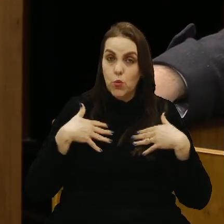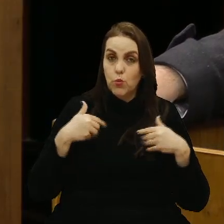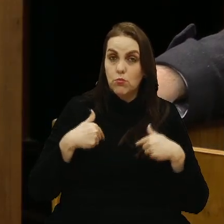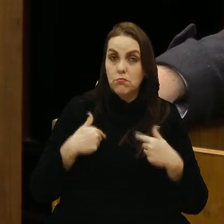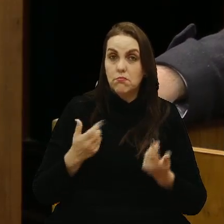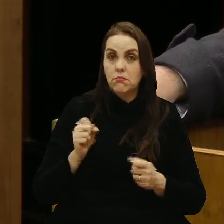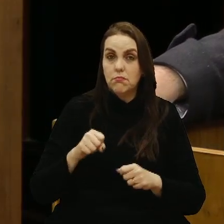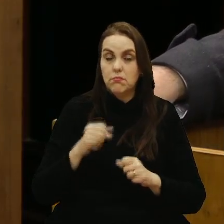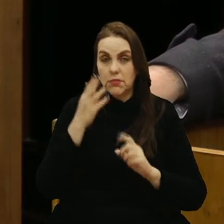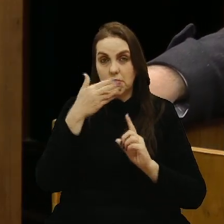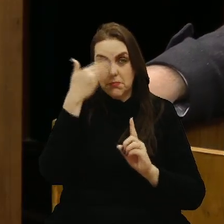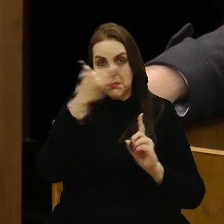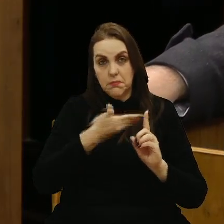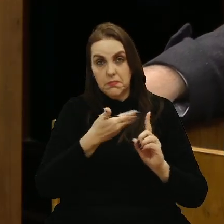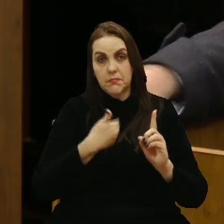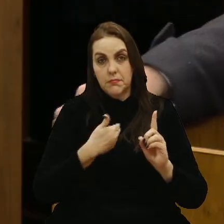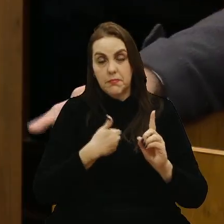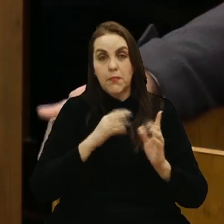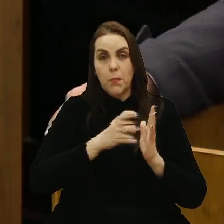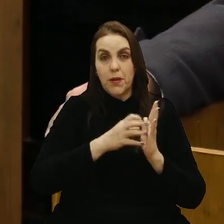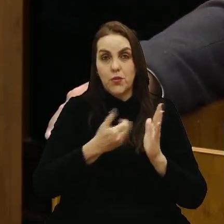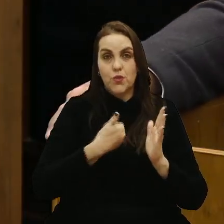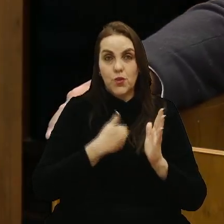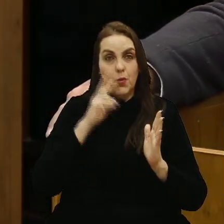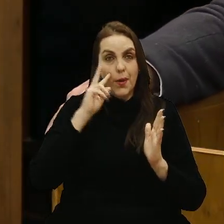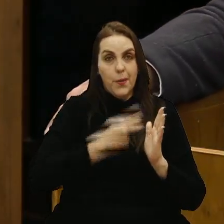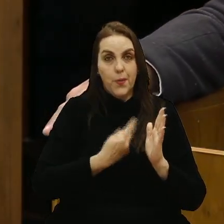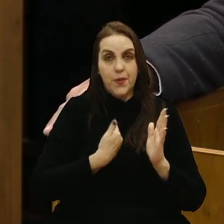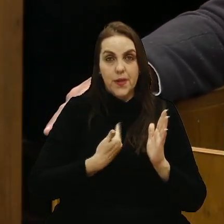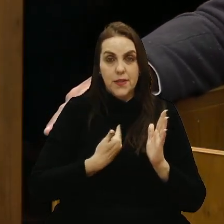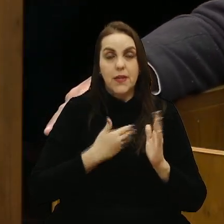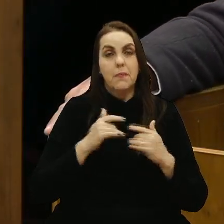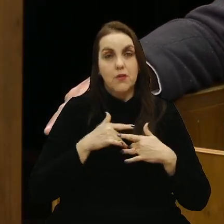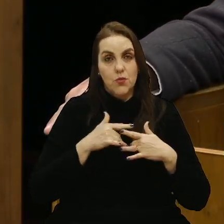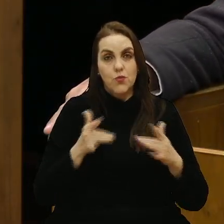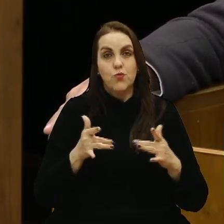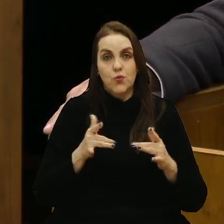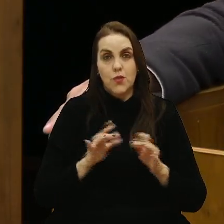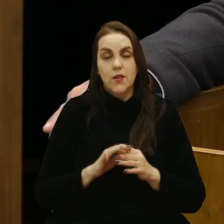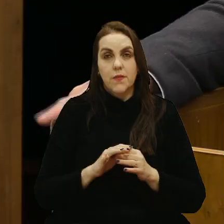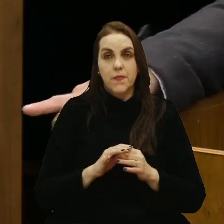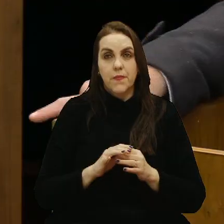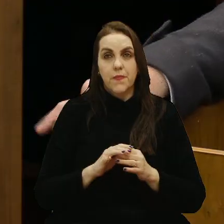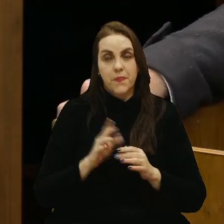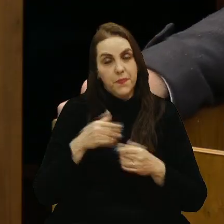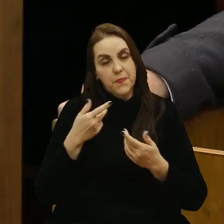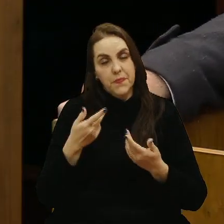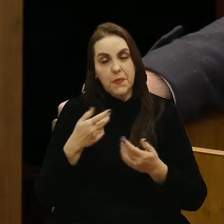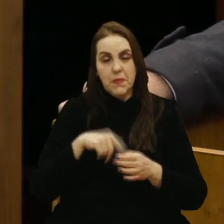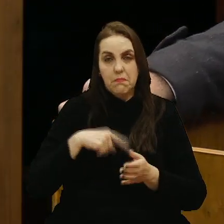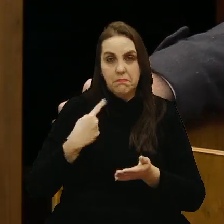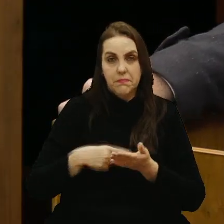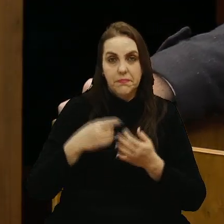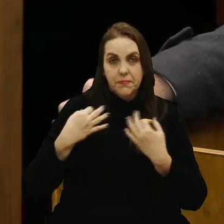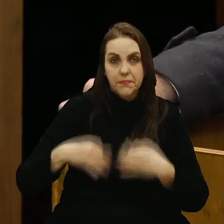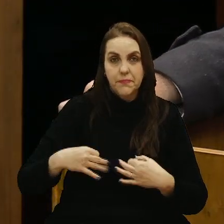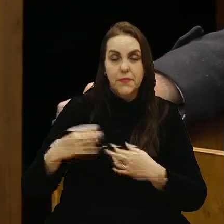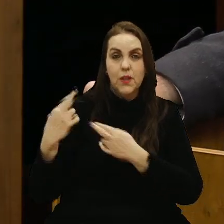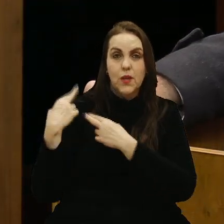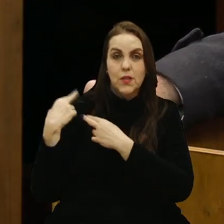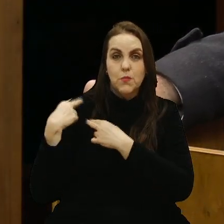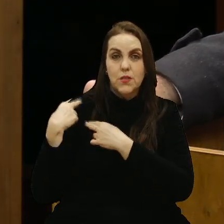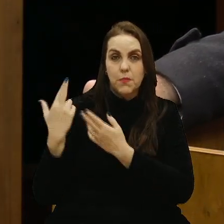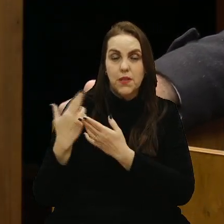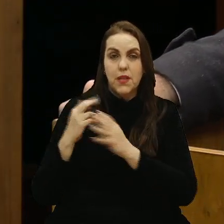com a deferência do meu partido e certamente me dedicarei para cumprir com muita responsabilidade